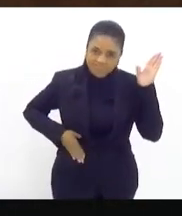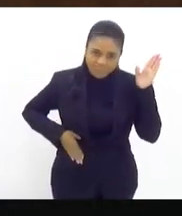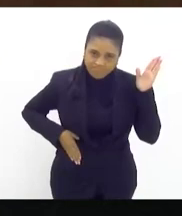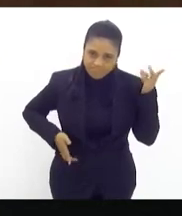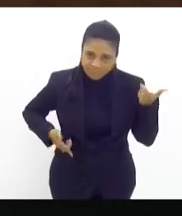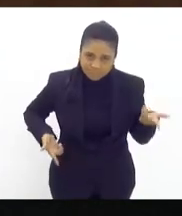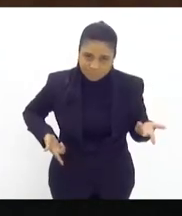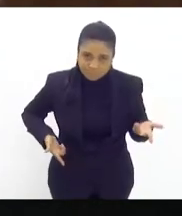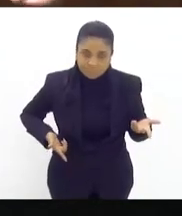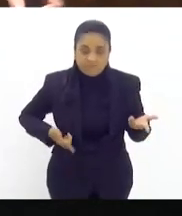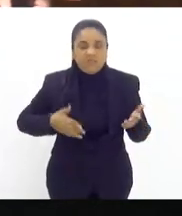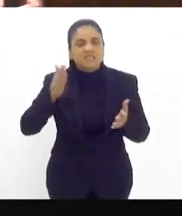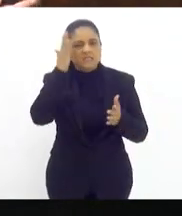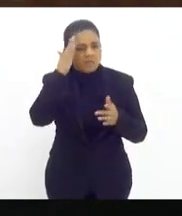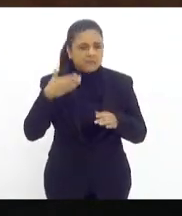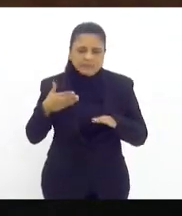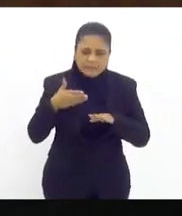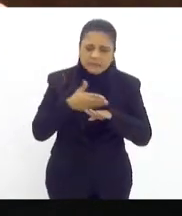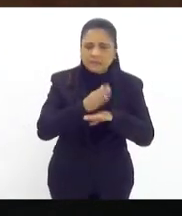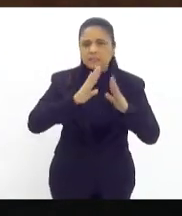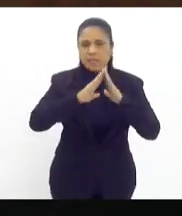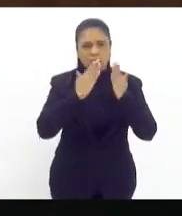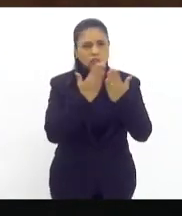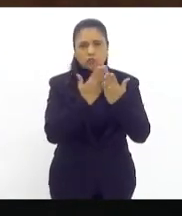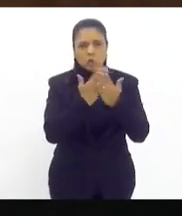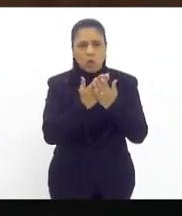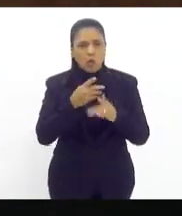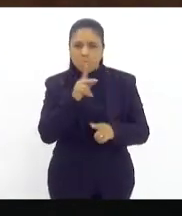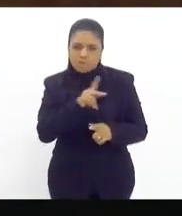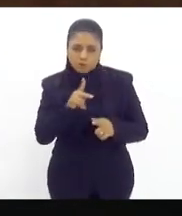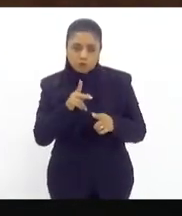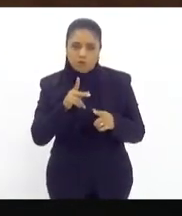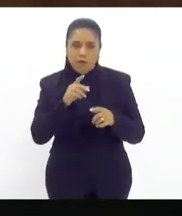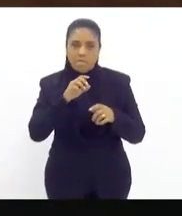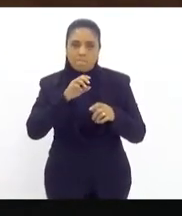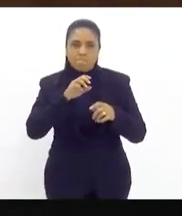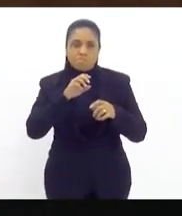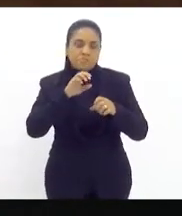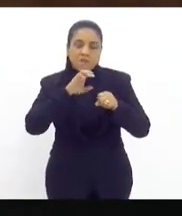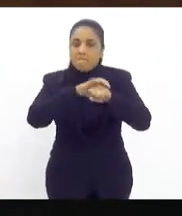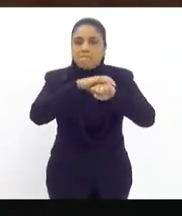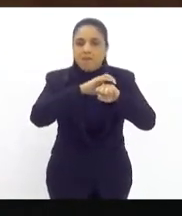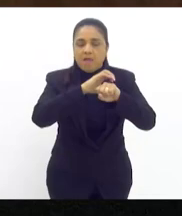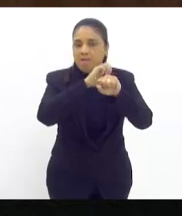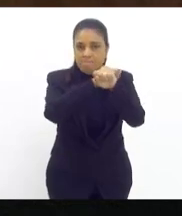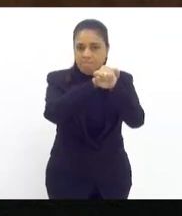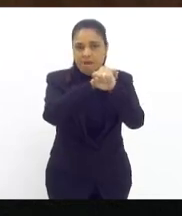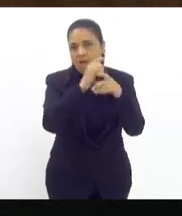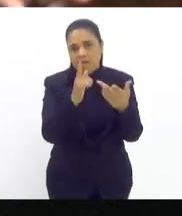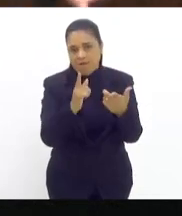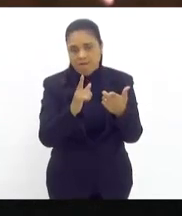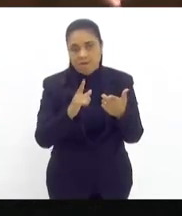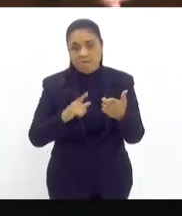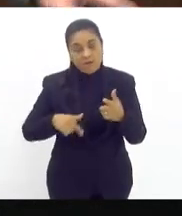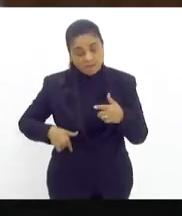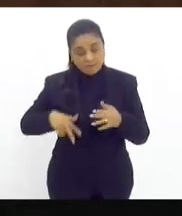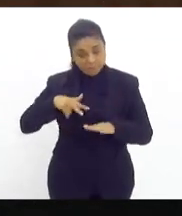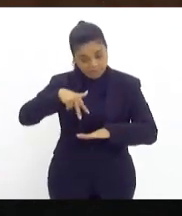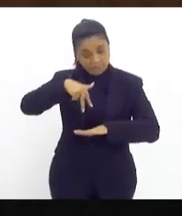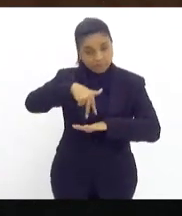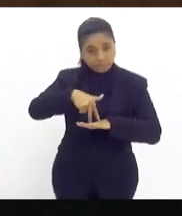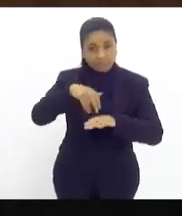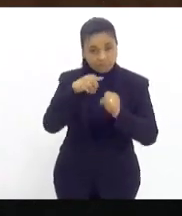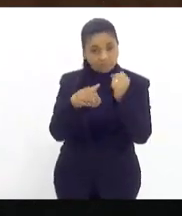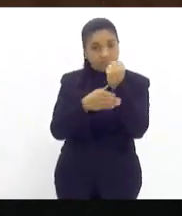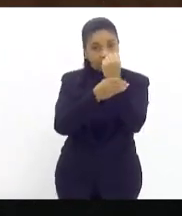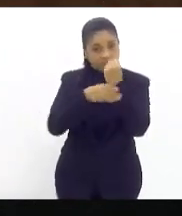se alguém entrar armado dentro da escola professor não vai imobilizar ninguém mas se tiver um segurança lá na porta armado esse vai estar preparado para